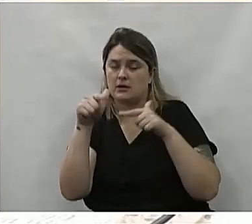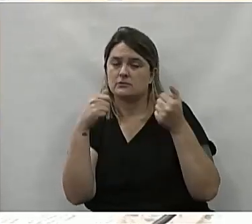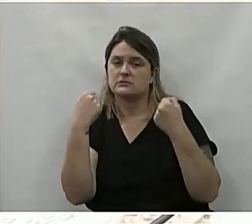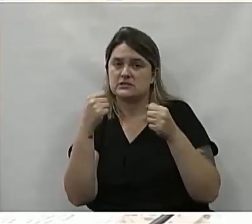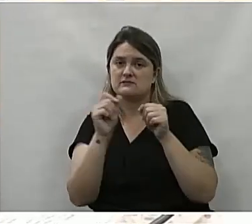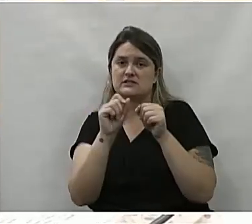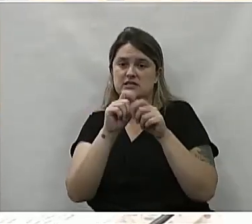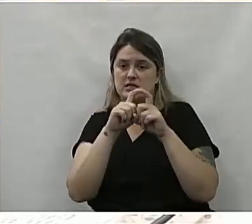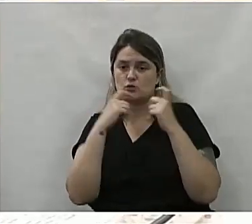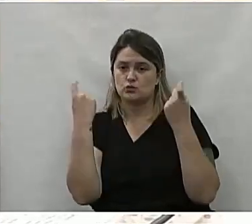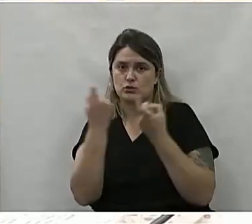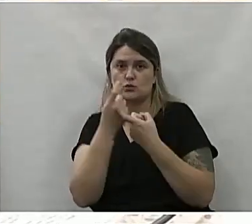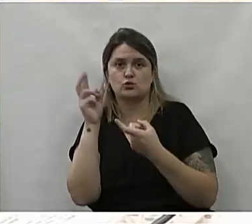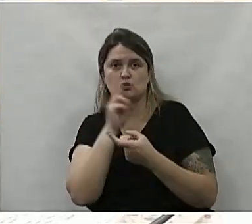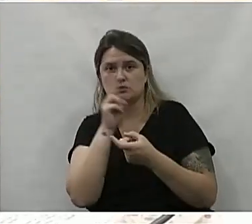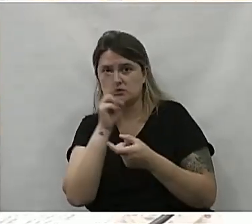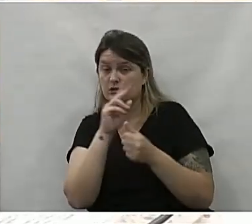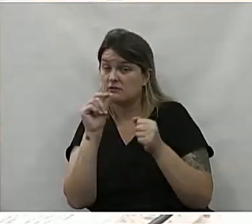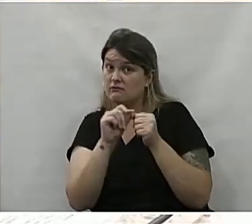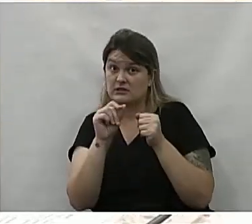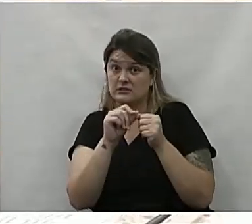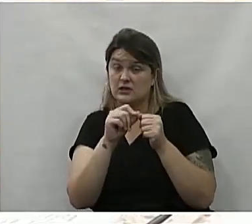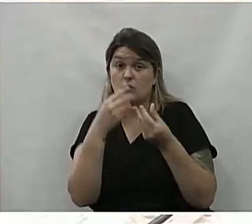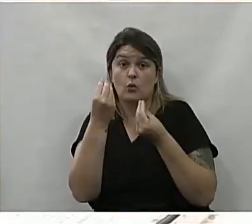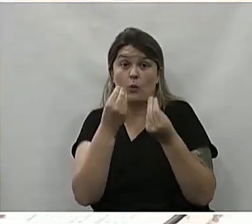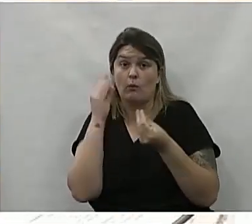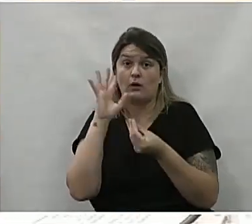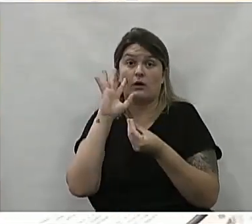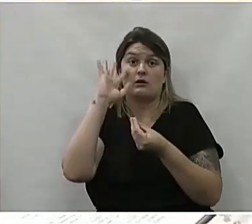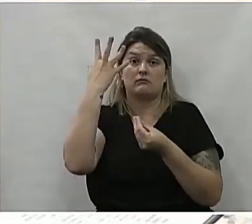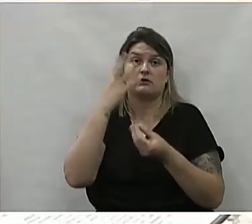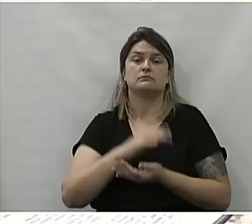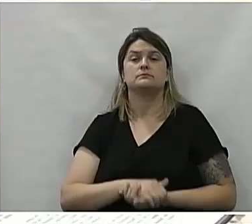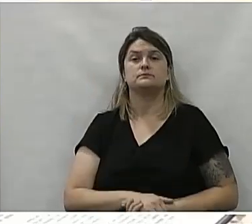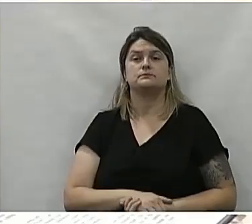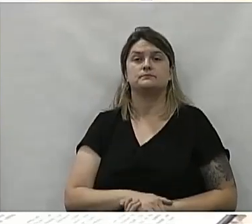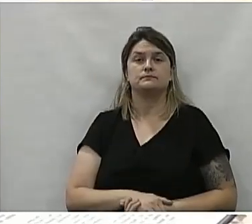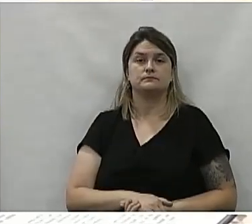tem que ser reunir Emergencial E resolver Certo